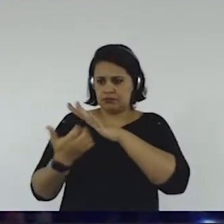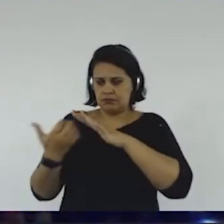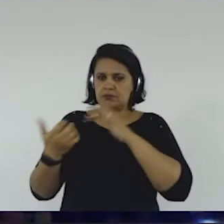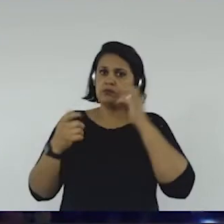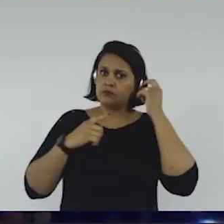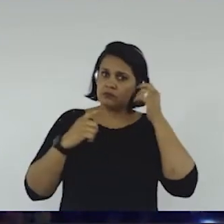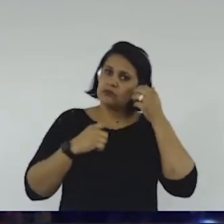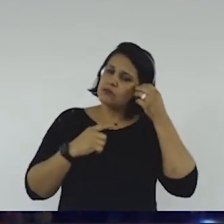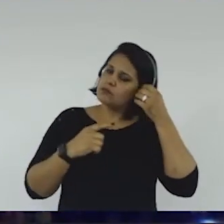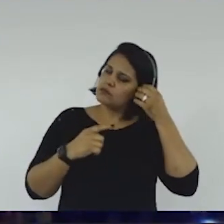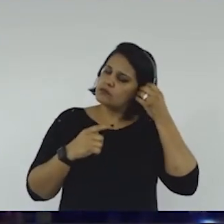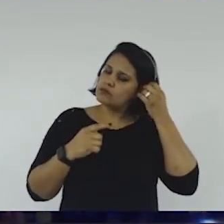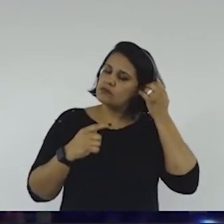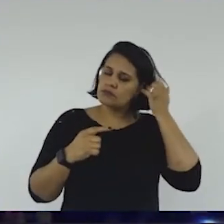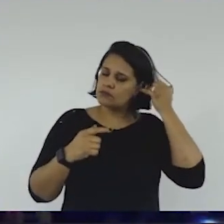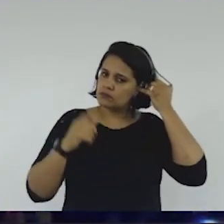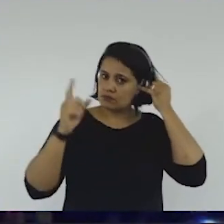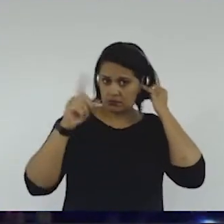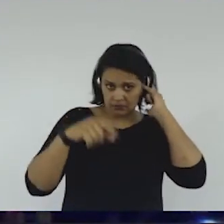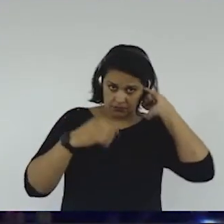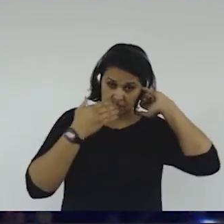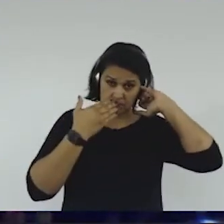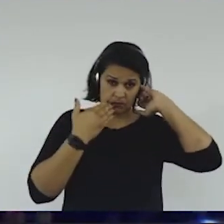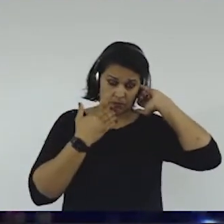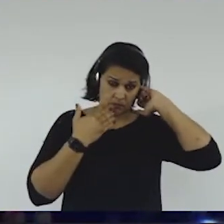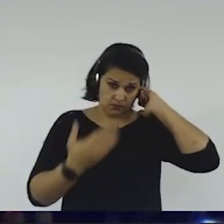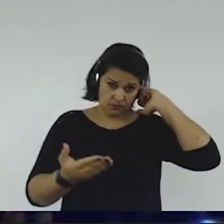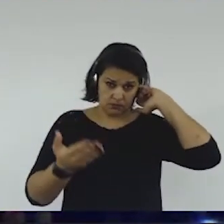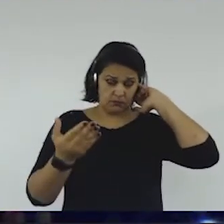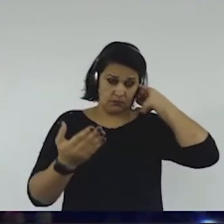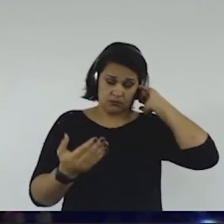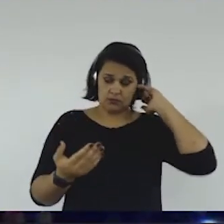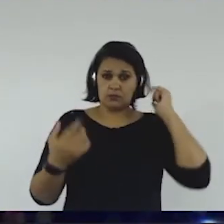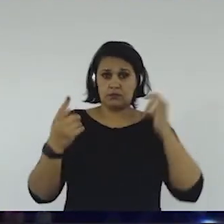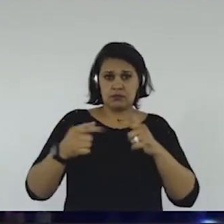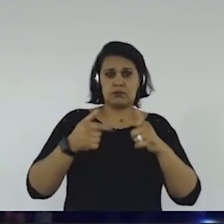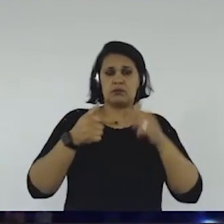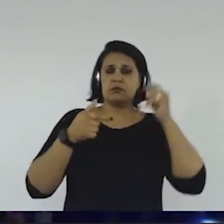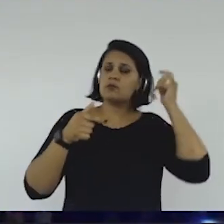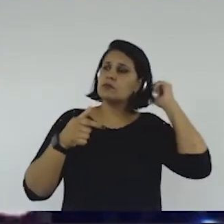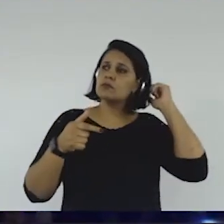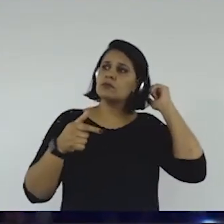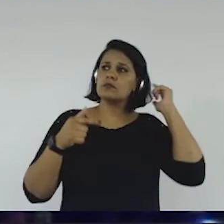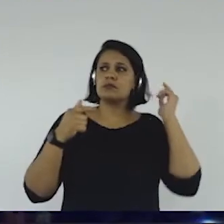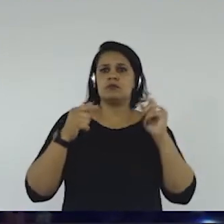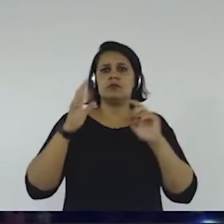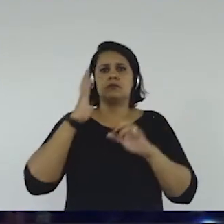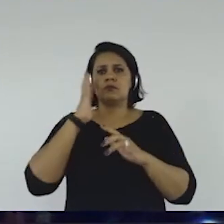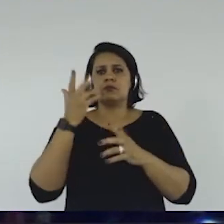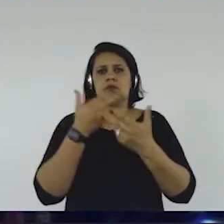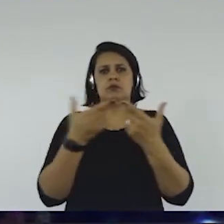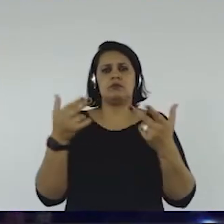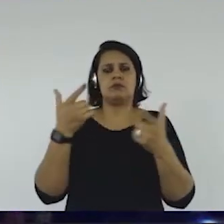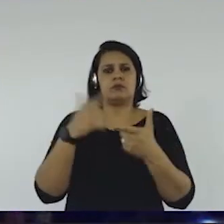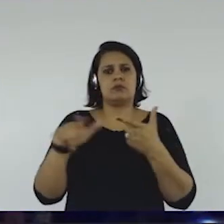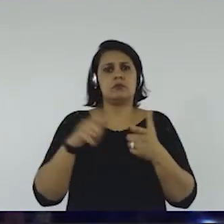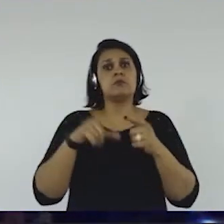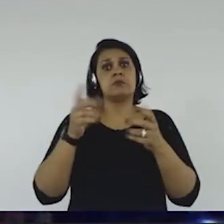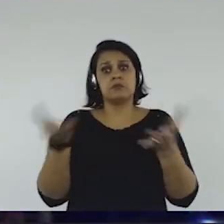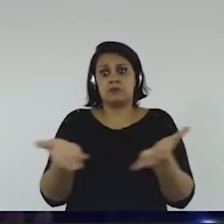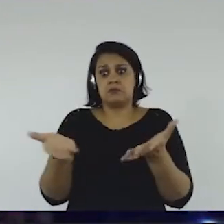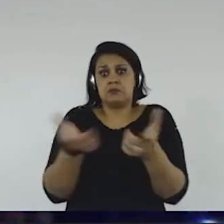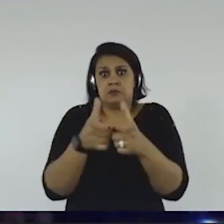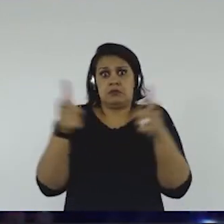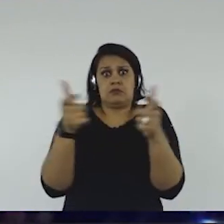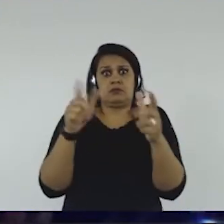um modelo de solução de conflitos, a meu ver, que pode ser extremamente eficaz, está tendo a sua grande